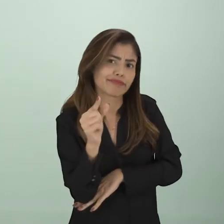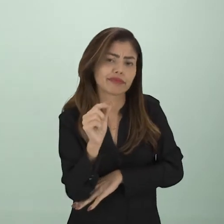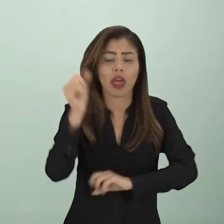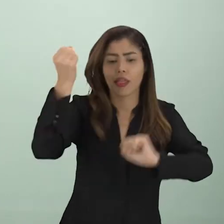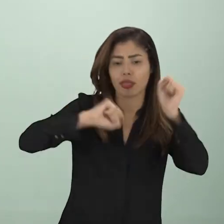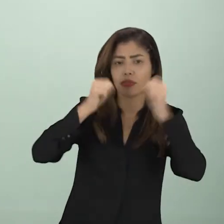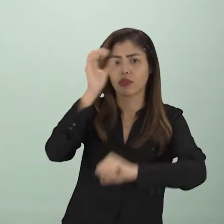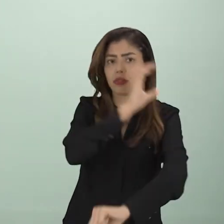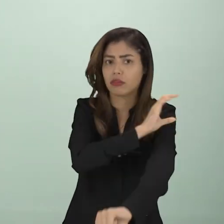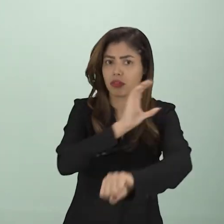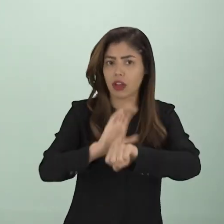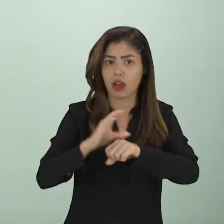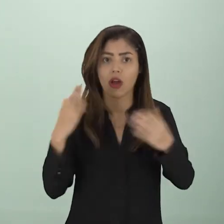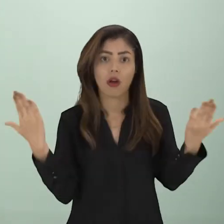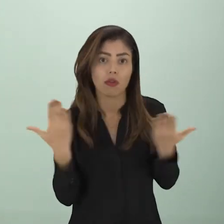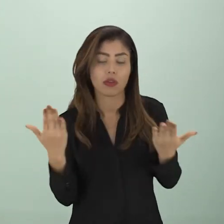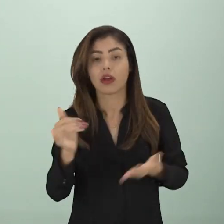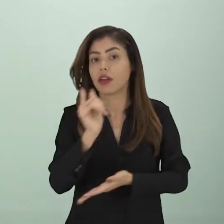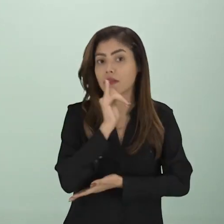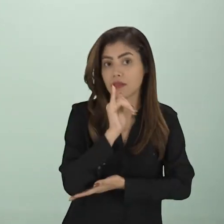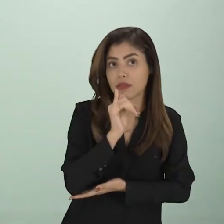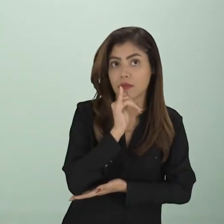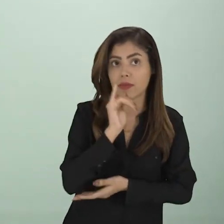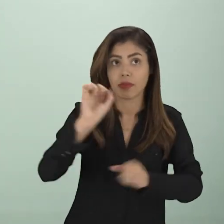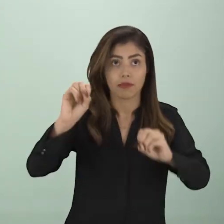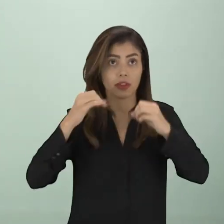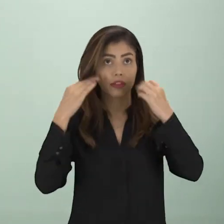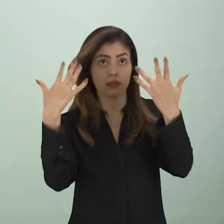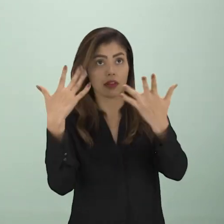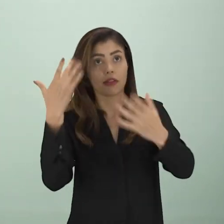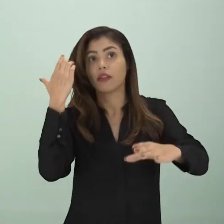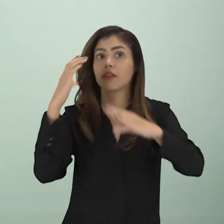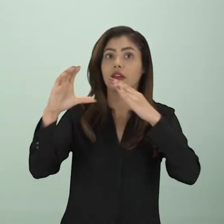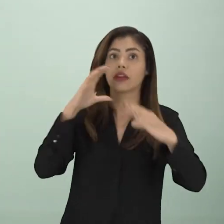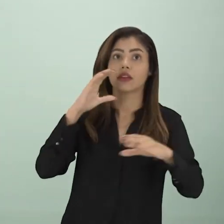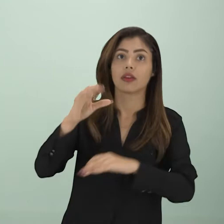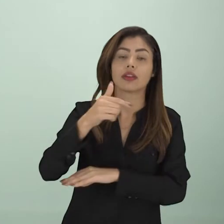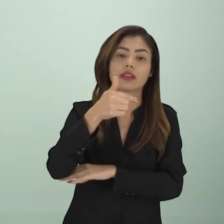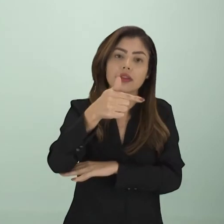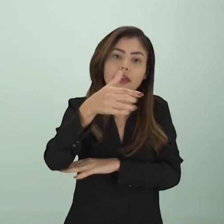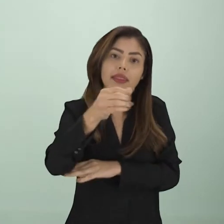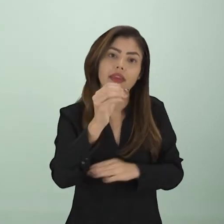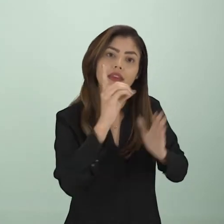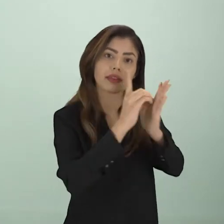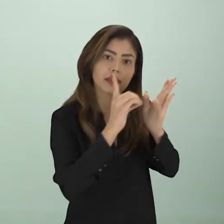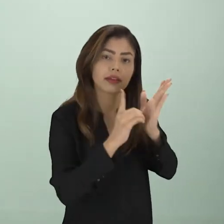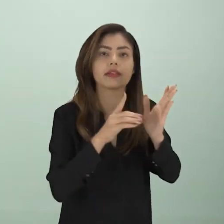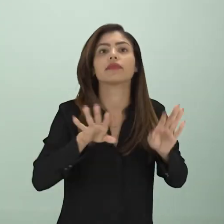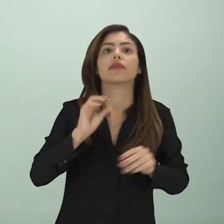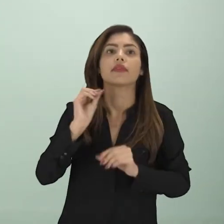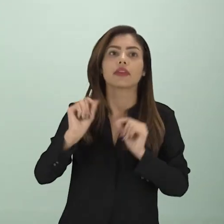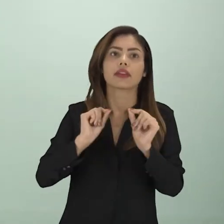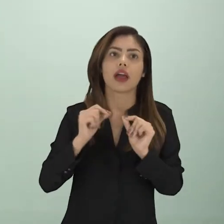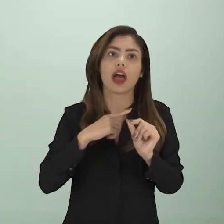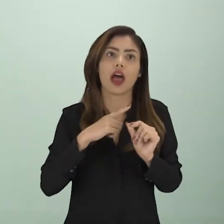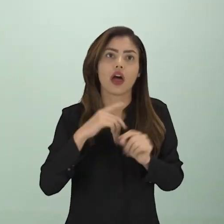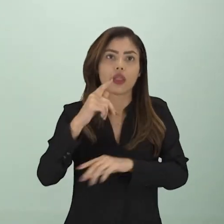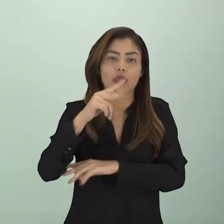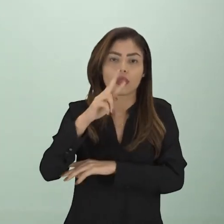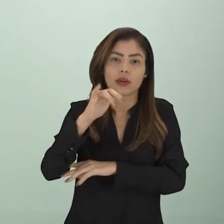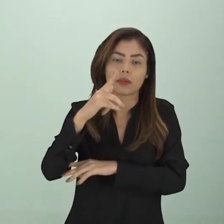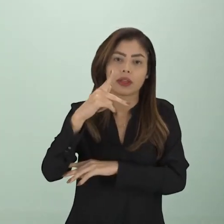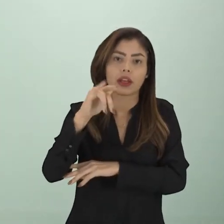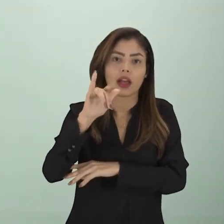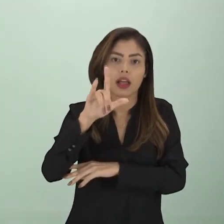indústria cultural. Nós temos como exemplo os festivais da canção da década de 60, que culmina ali com o movimento tropicalista, que a gente vai falar um